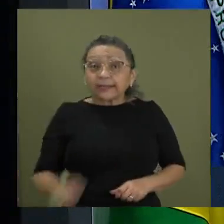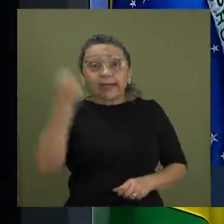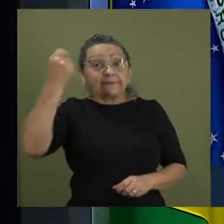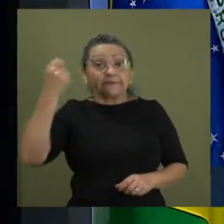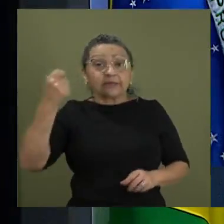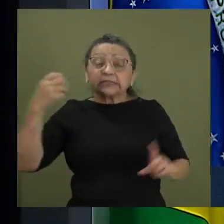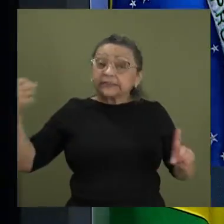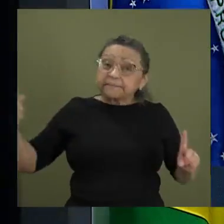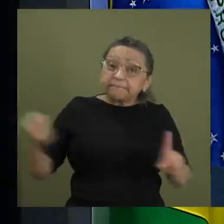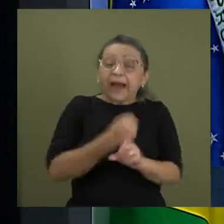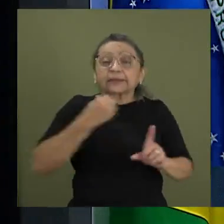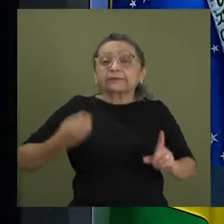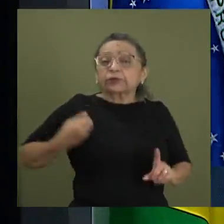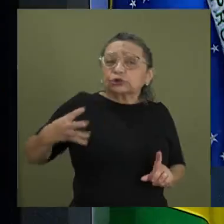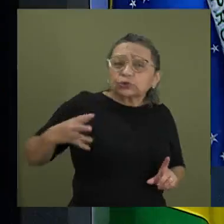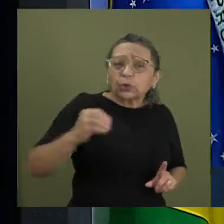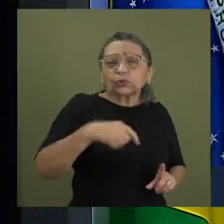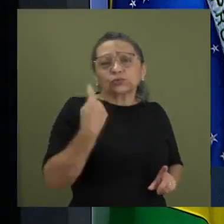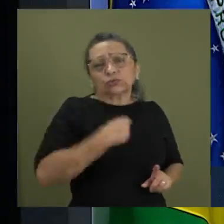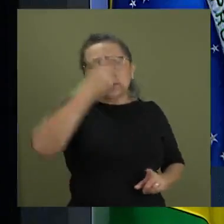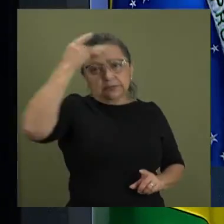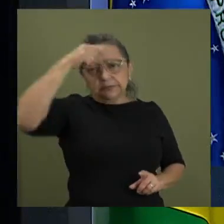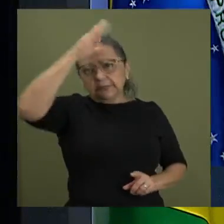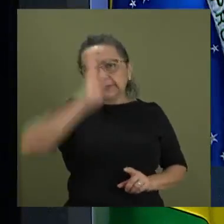nós brasileiros.